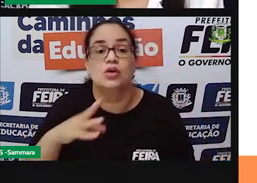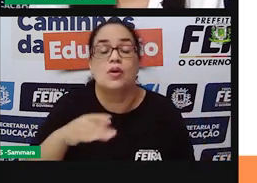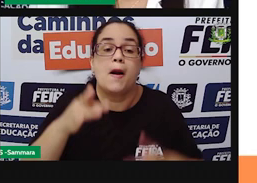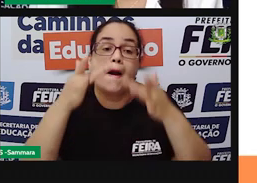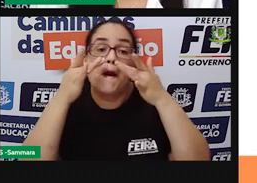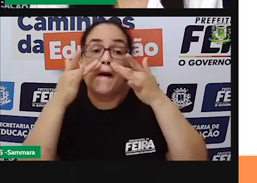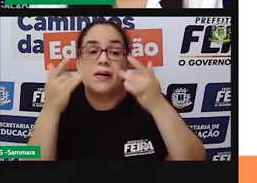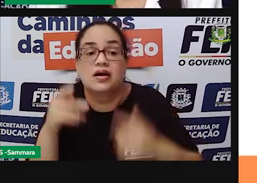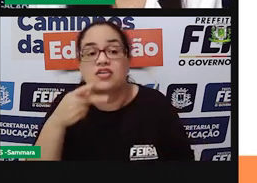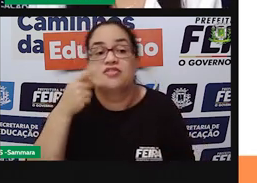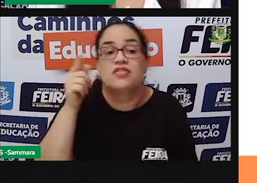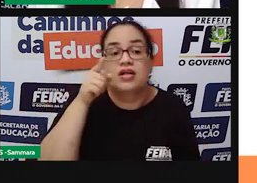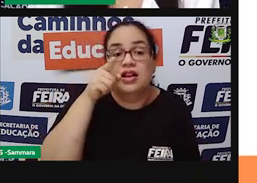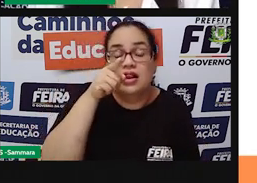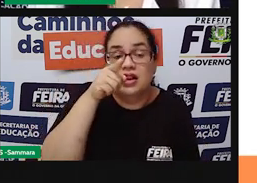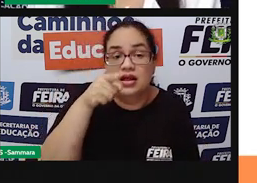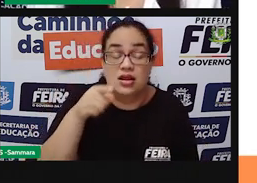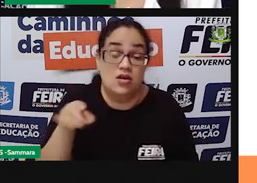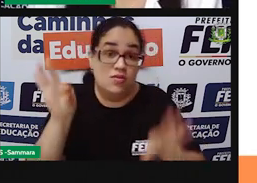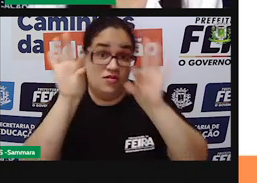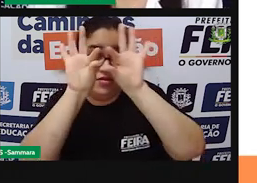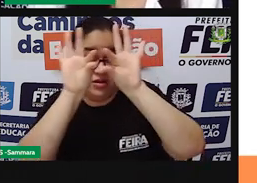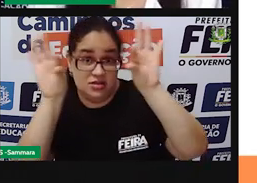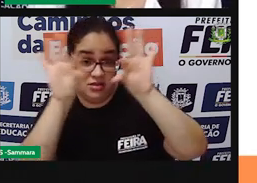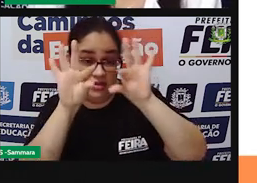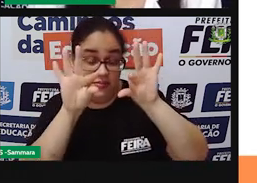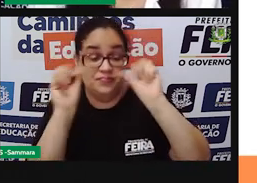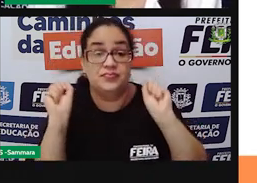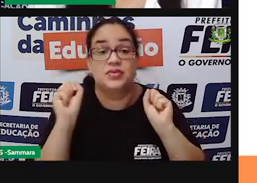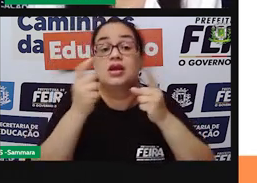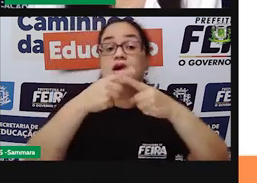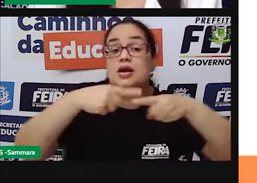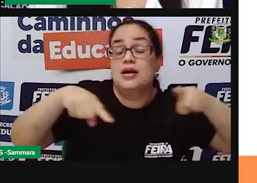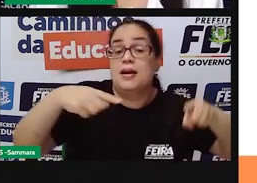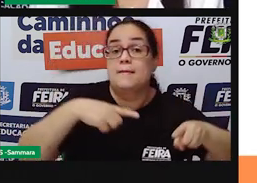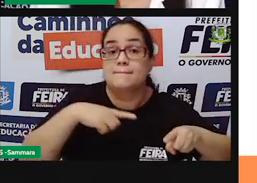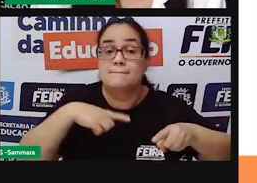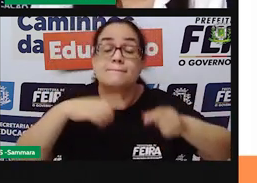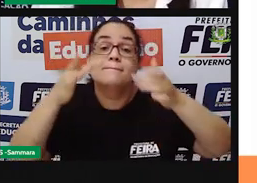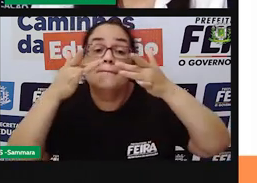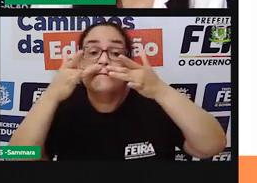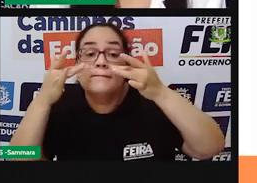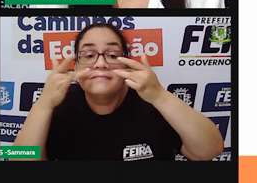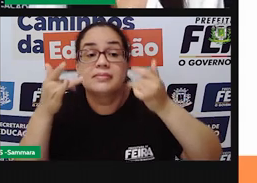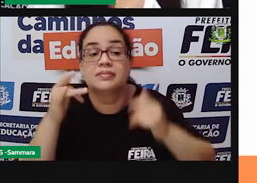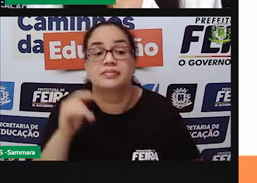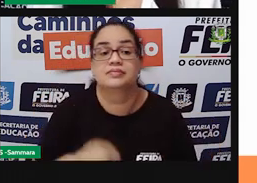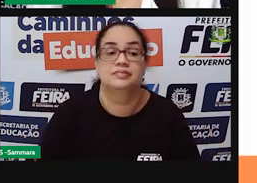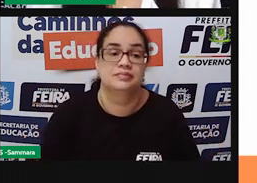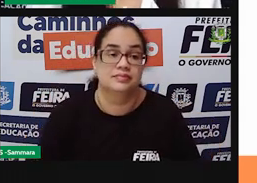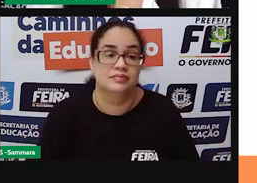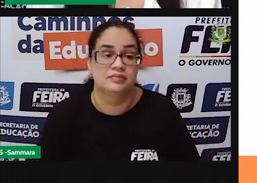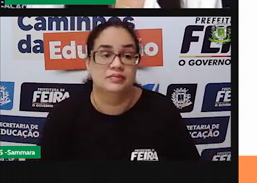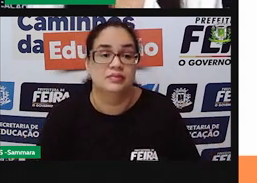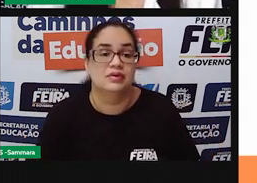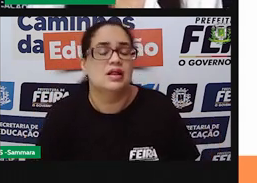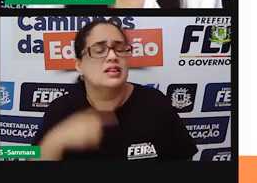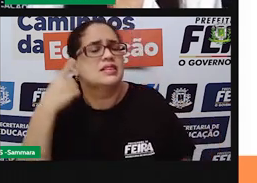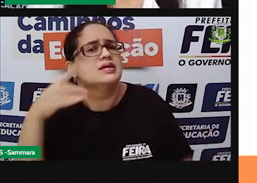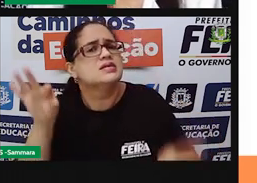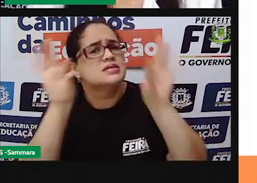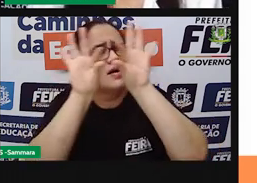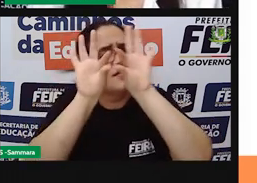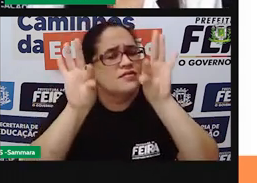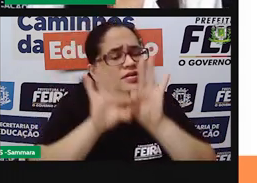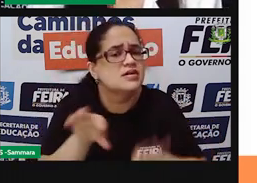A Pró formou aqui, ó, uma frase, ó. O coral se apresentou. Nessa frase